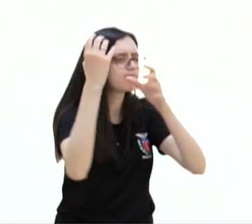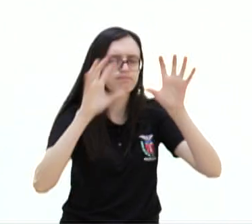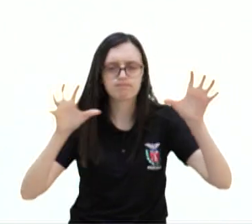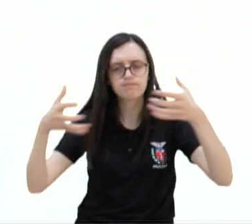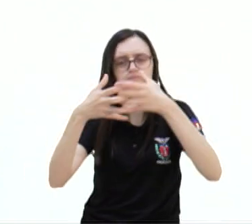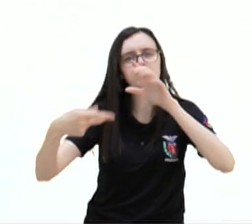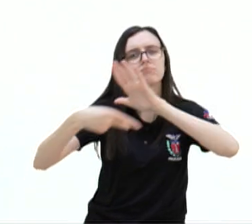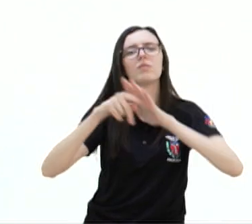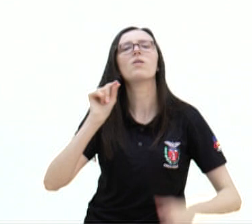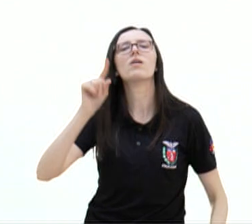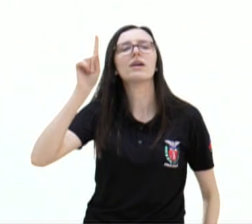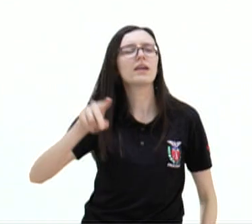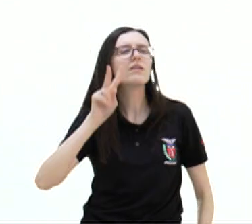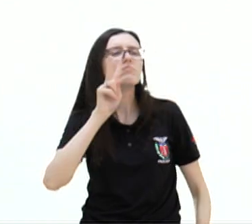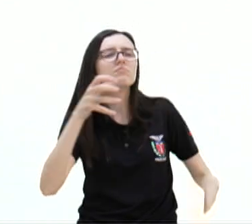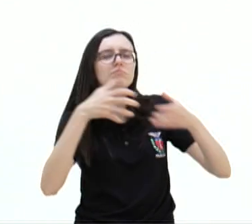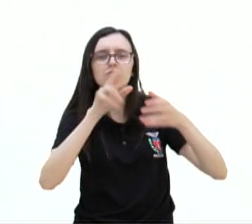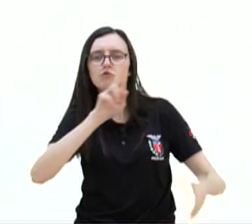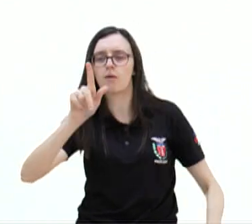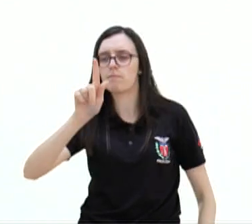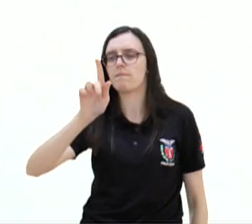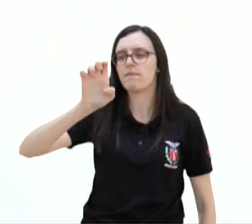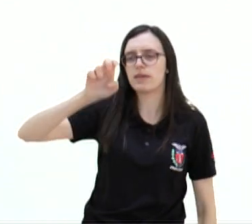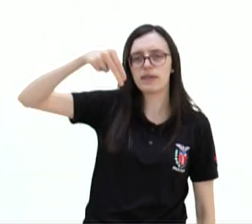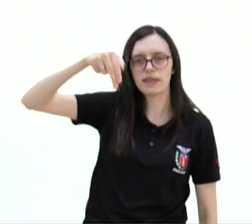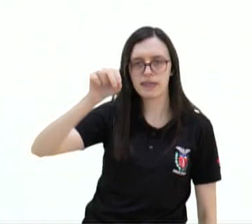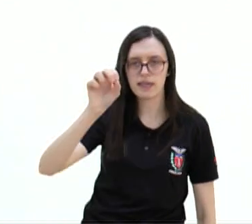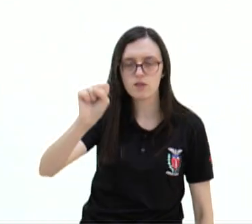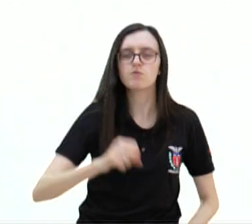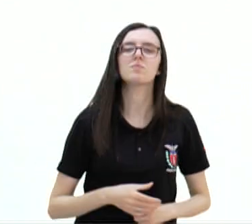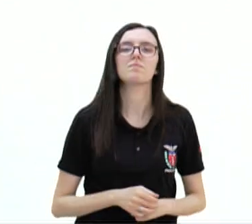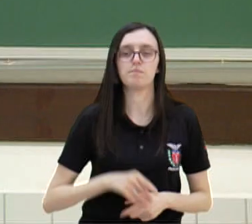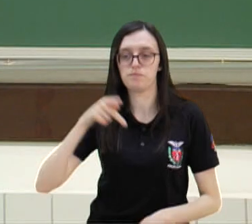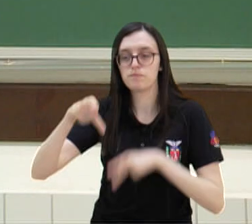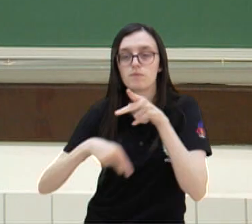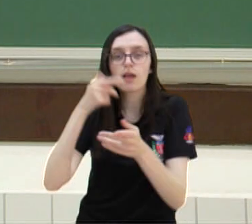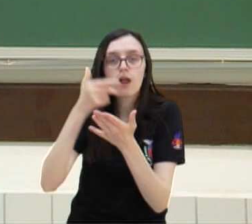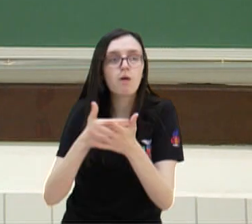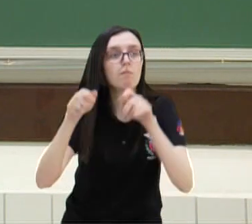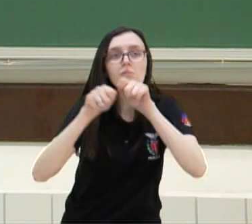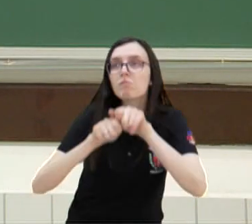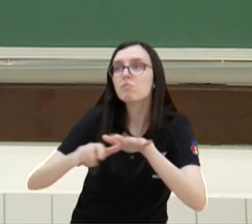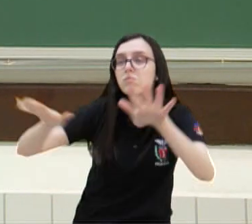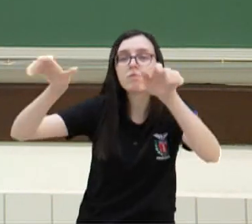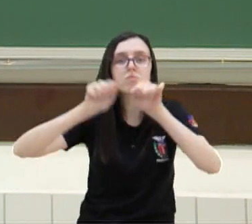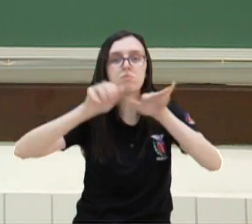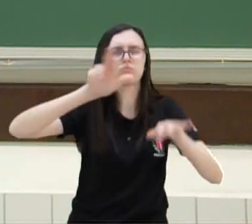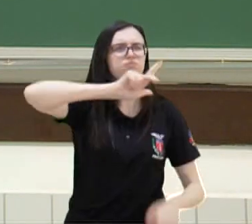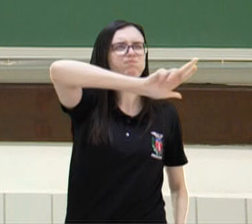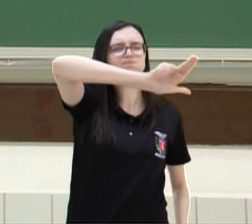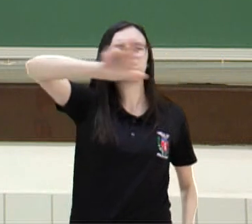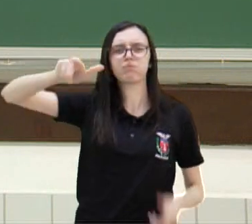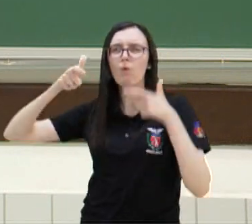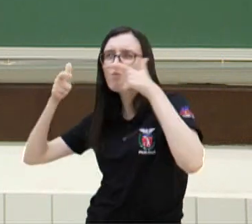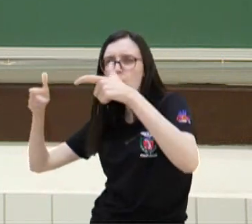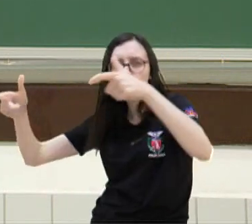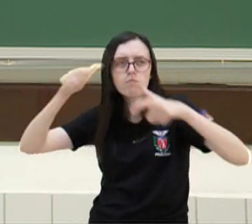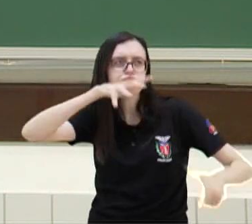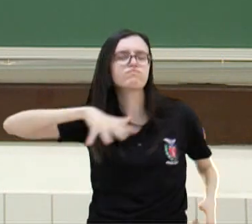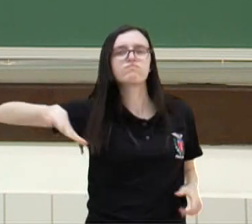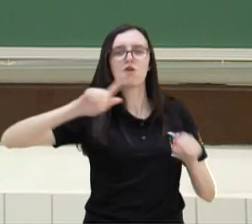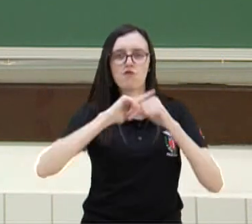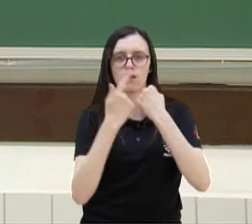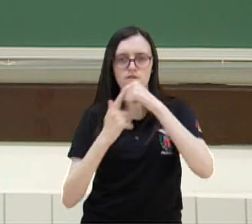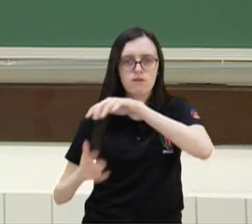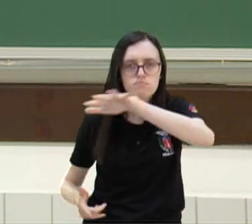patriarcais intituladas genos. Então aqui os povos começam a se espalhar em diversos locais daquela região geográfica